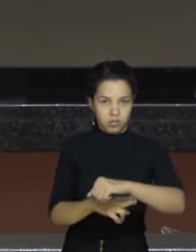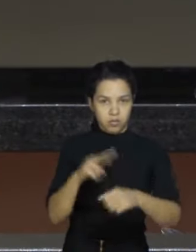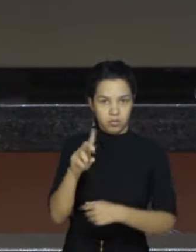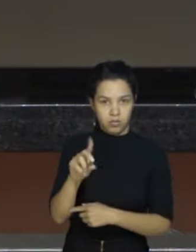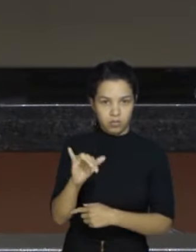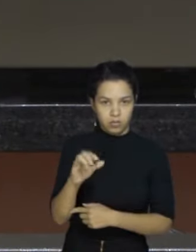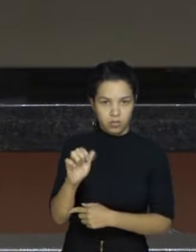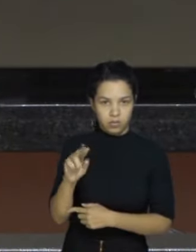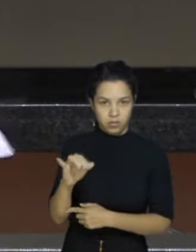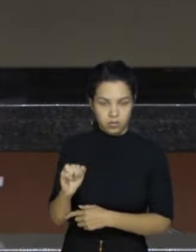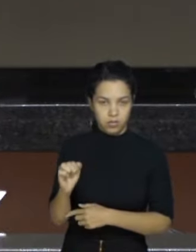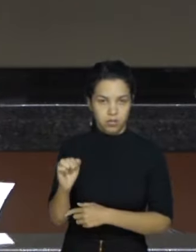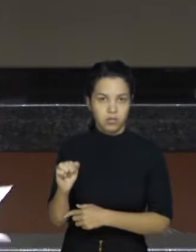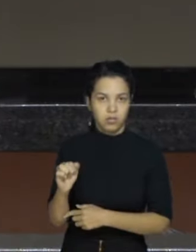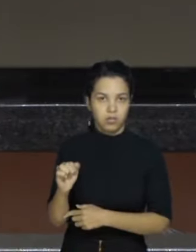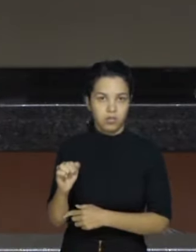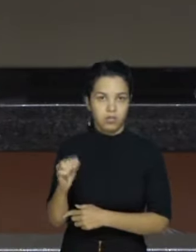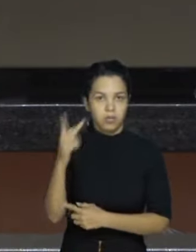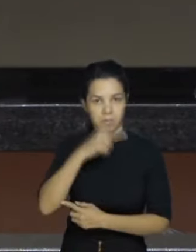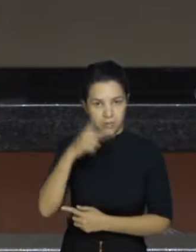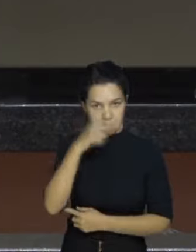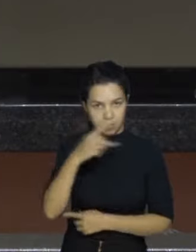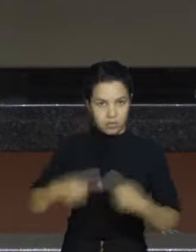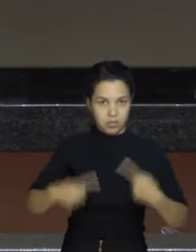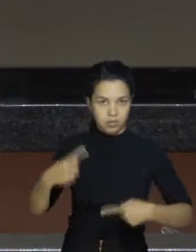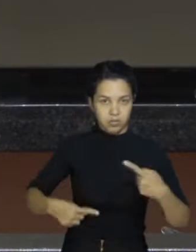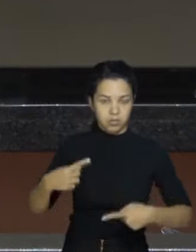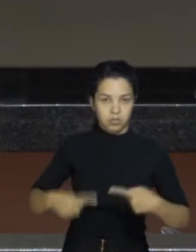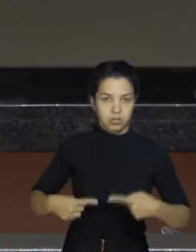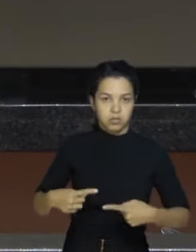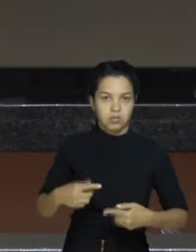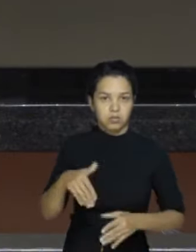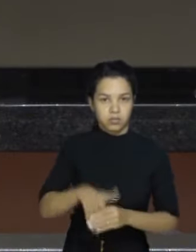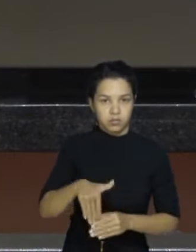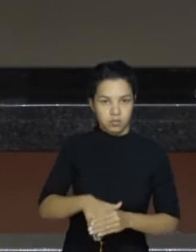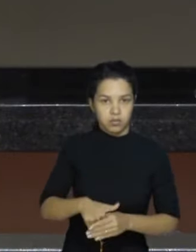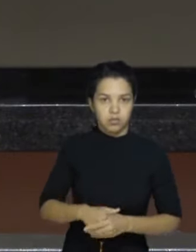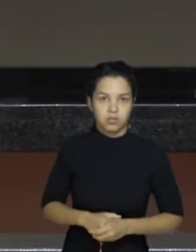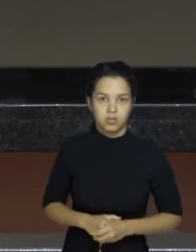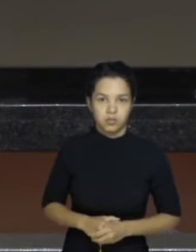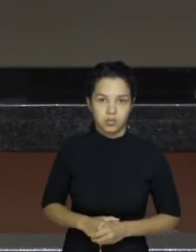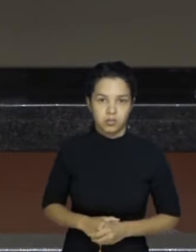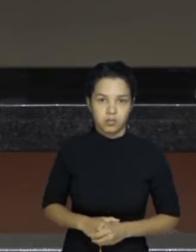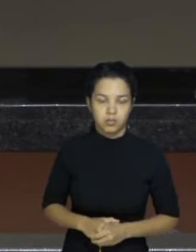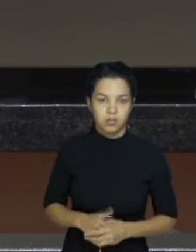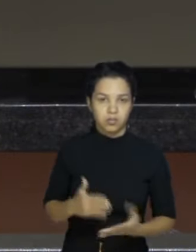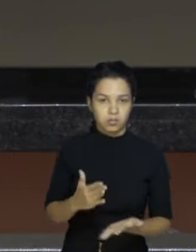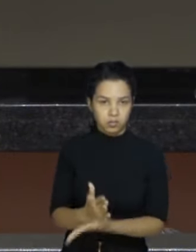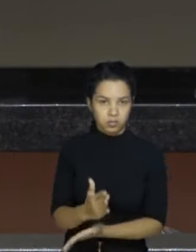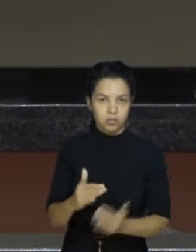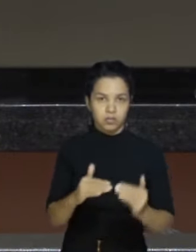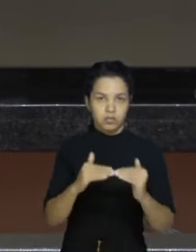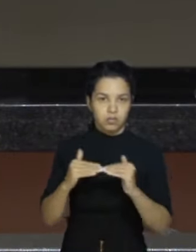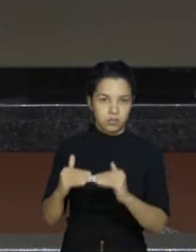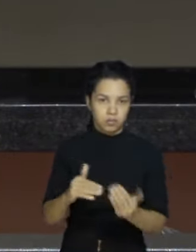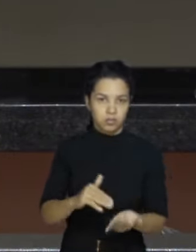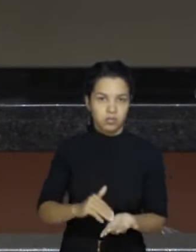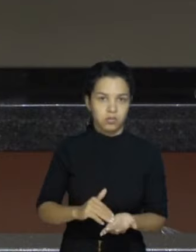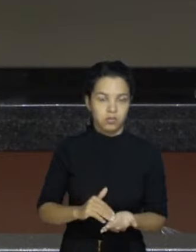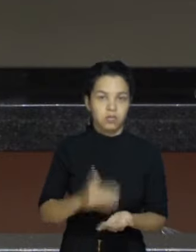Palhoça em discussão tá vendo que Queira discutir em votação deputados que aprovam permanece como se encontra aprovado por unanimidade